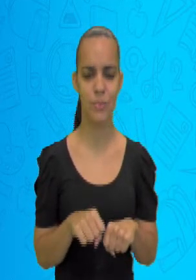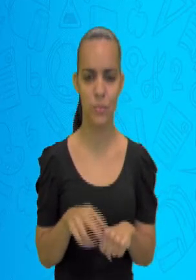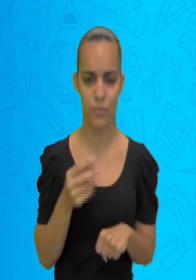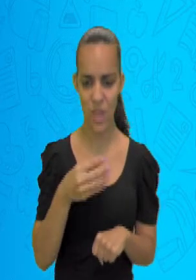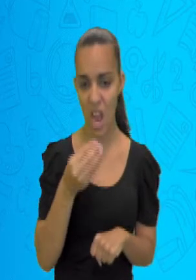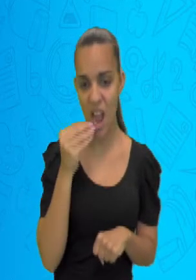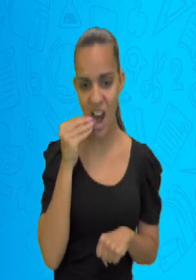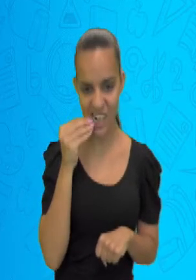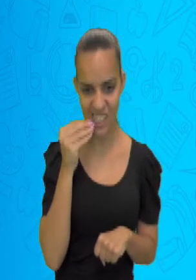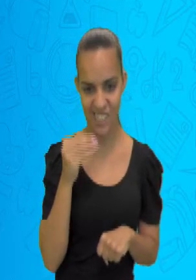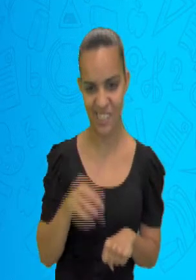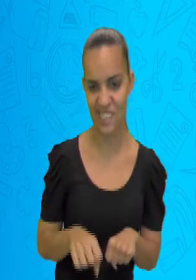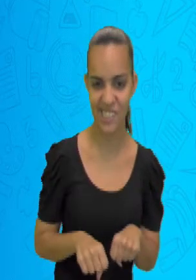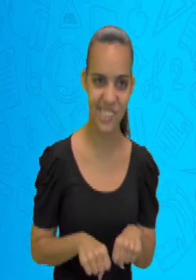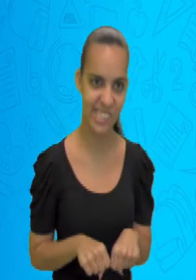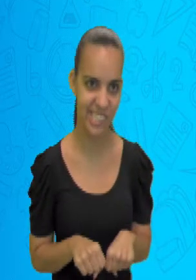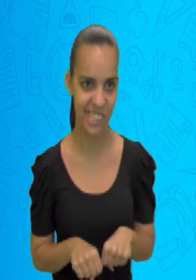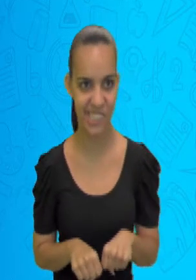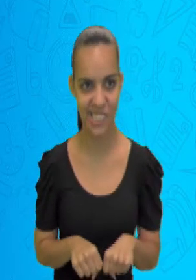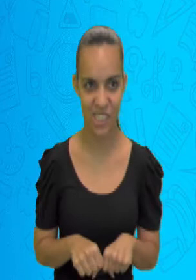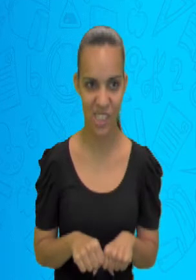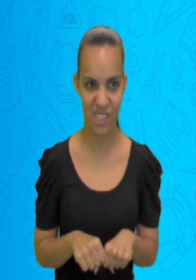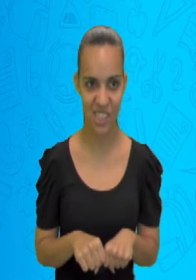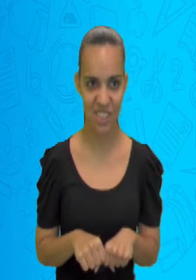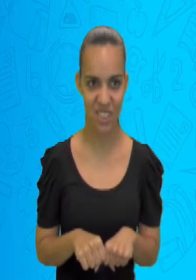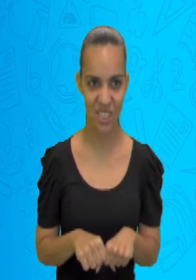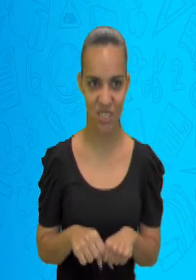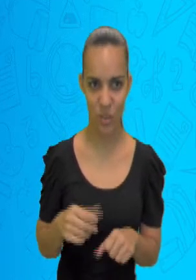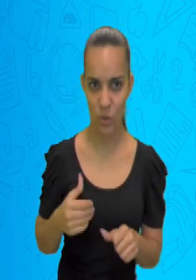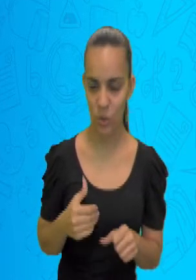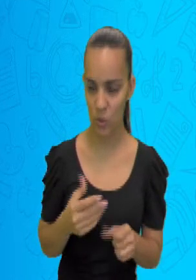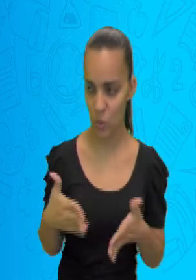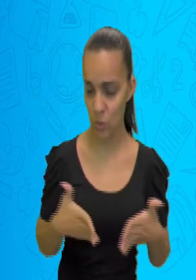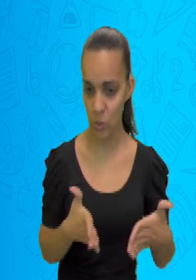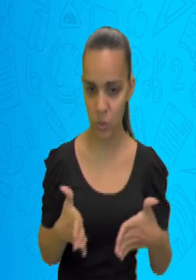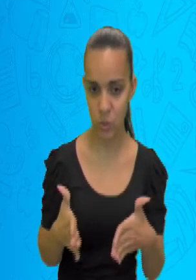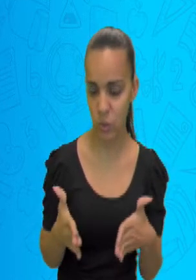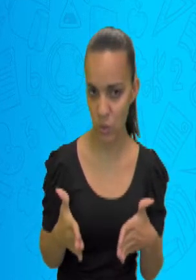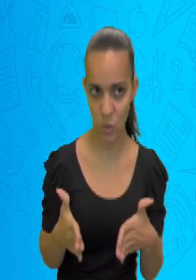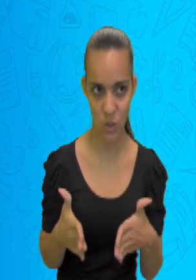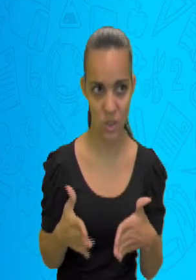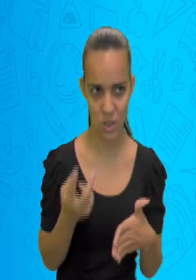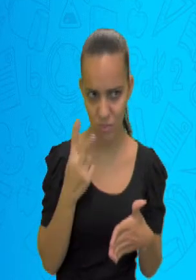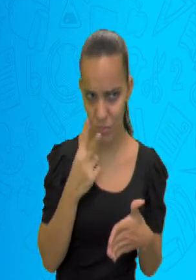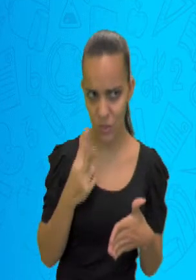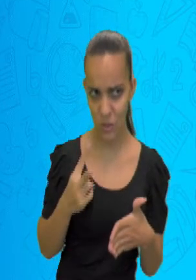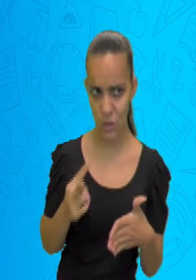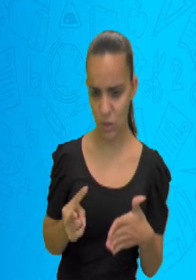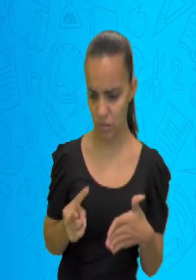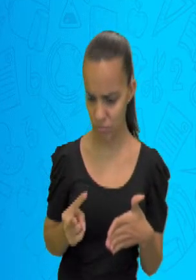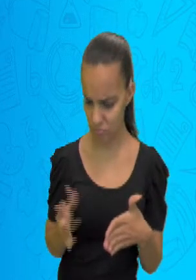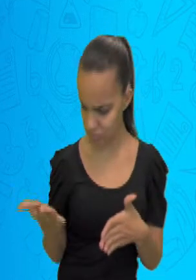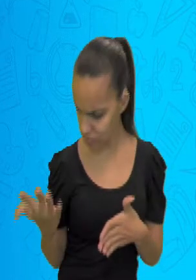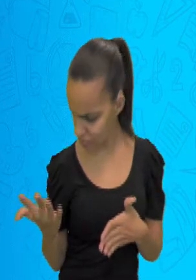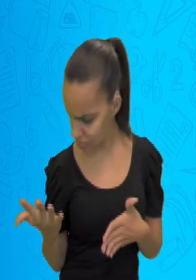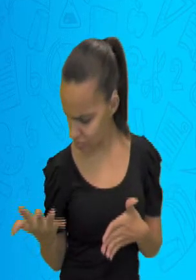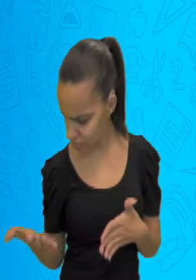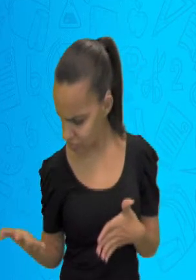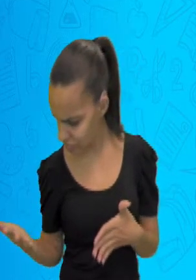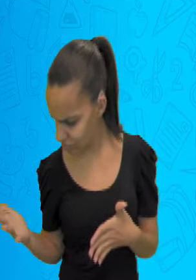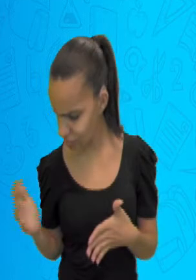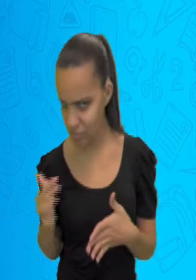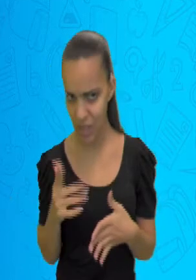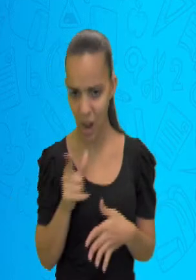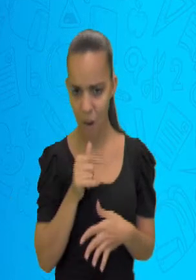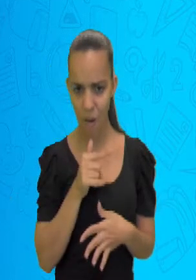na boca. Quando passou ao lado do rio, viu a sua própria imagem na